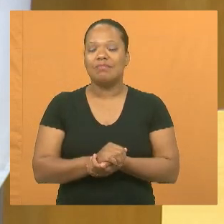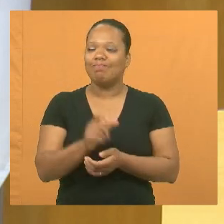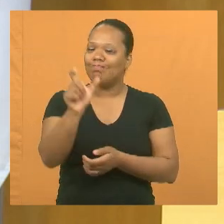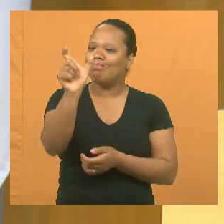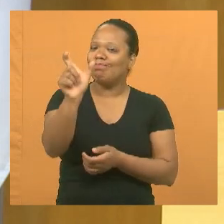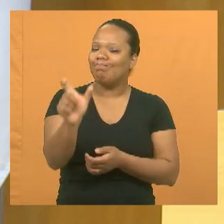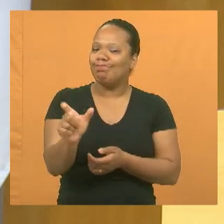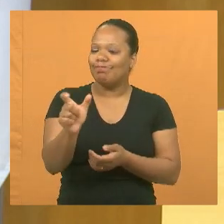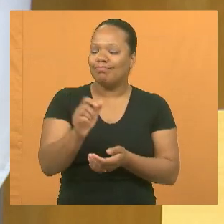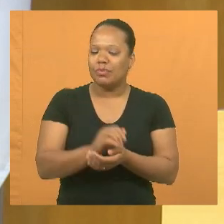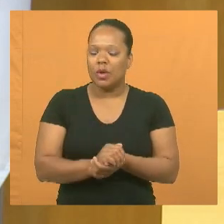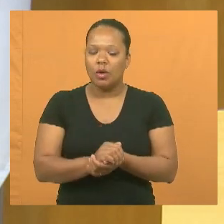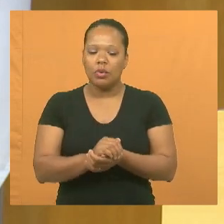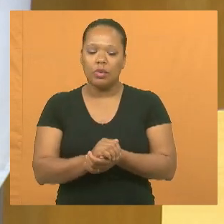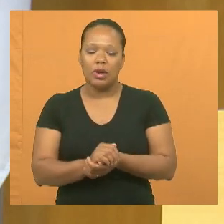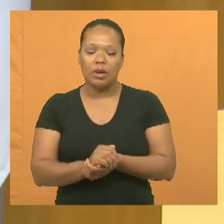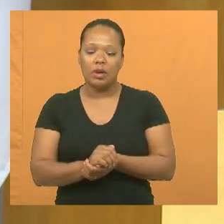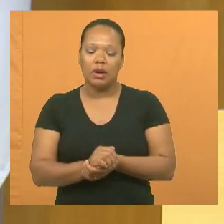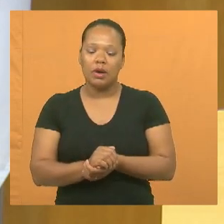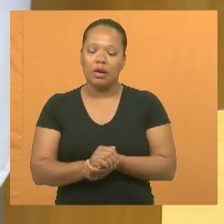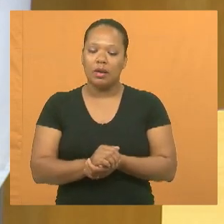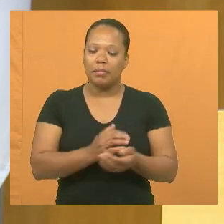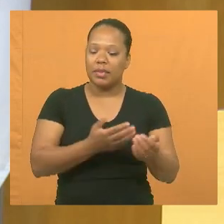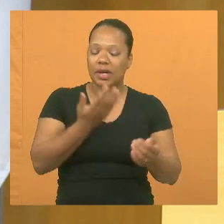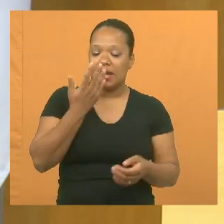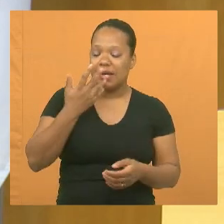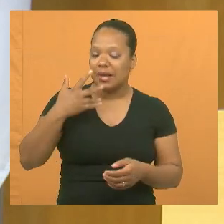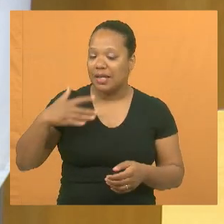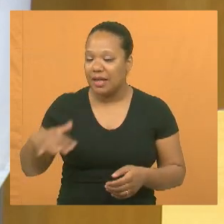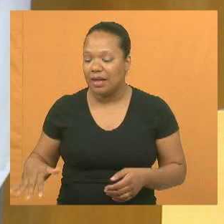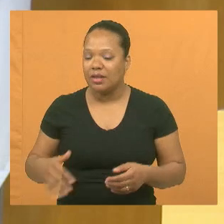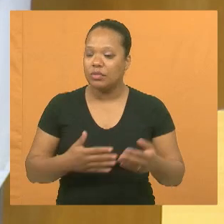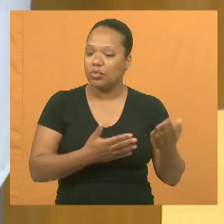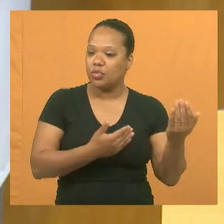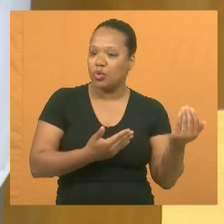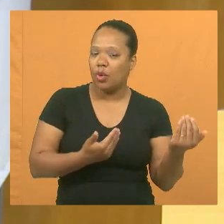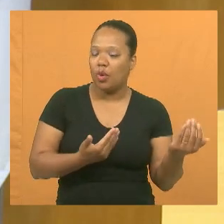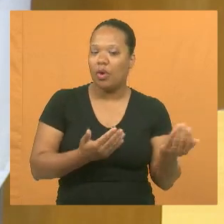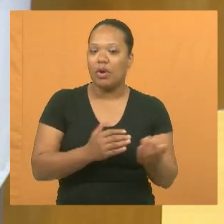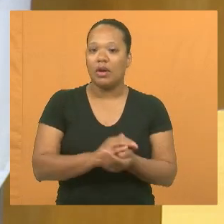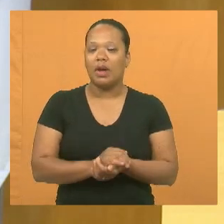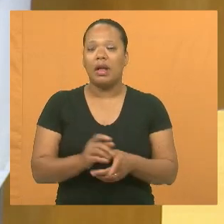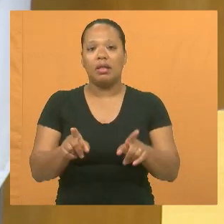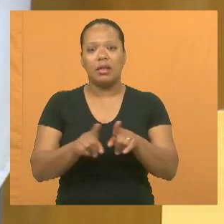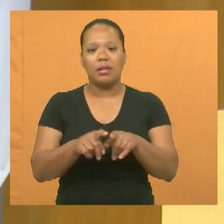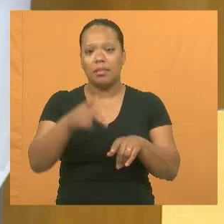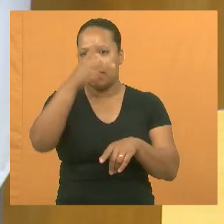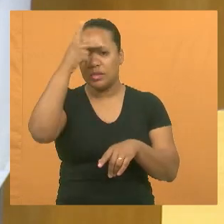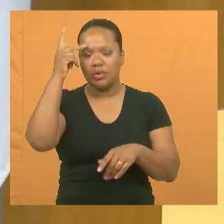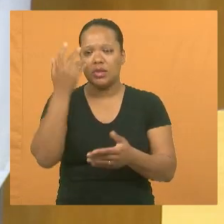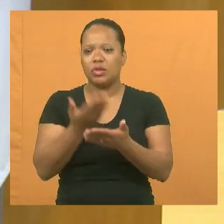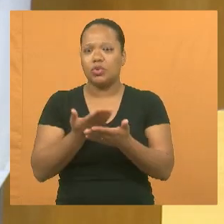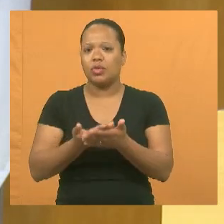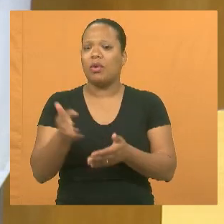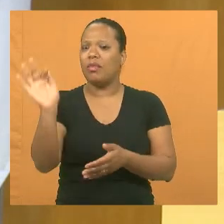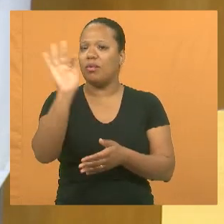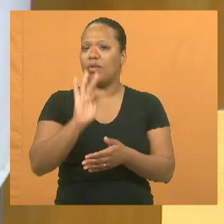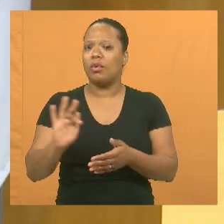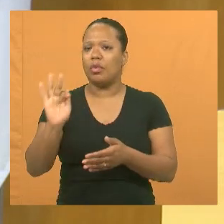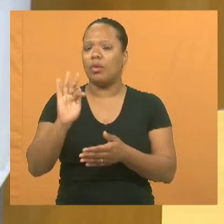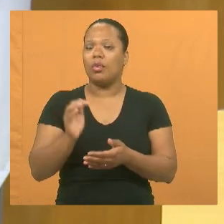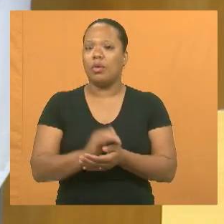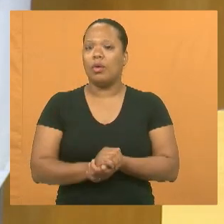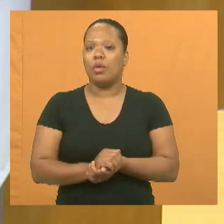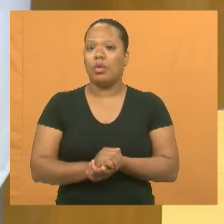são para aquele jovem, até mesmo para os adultos, para os jovens universitários, um